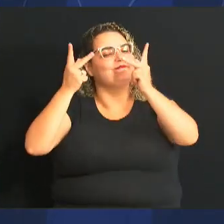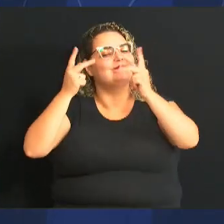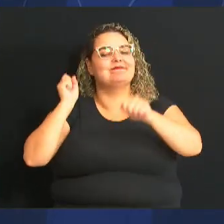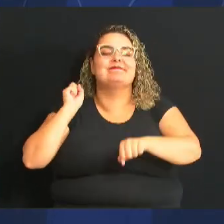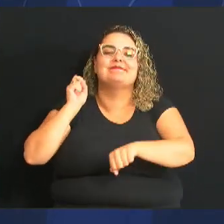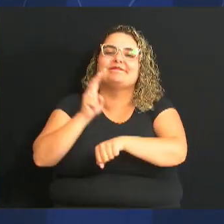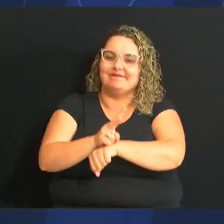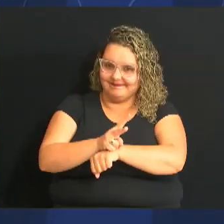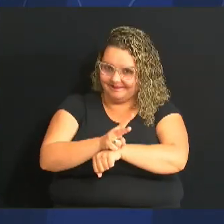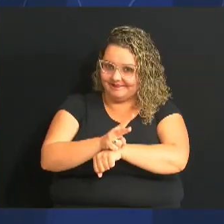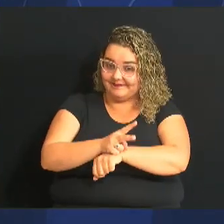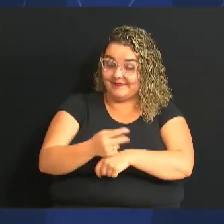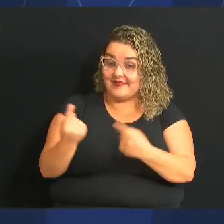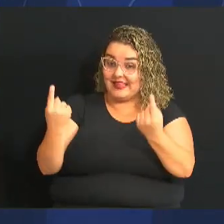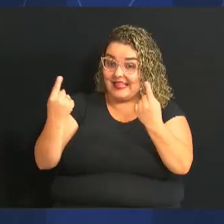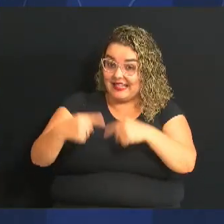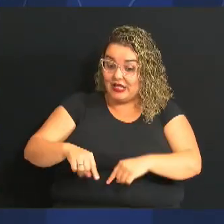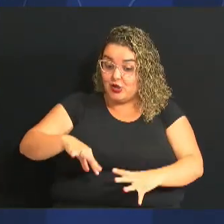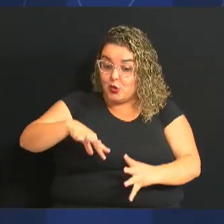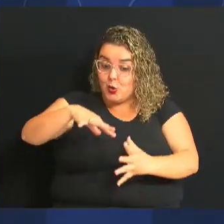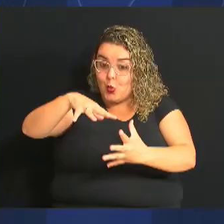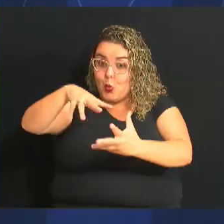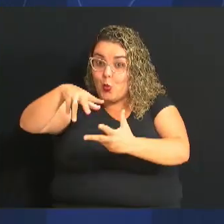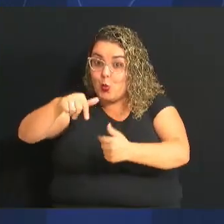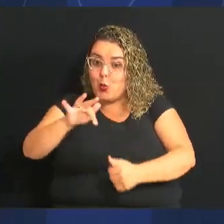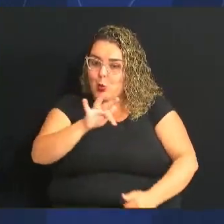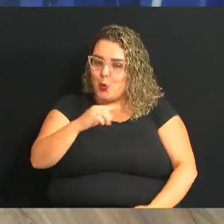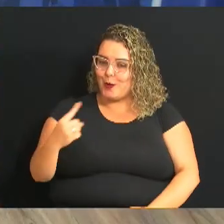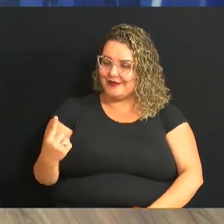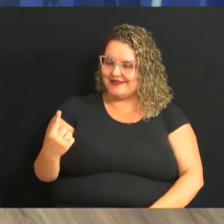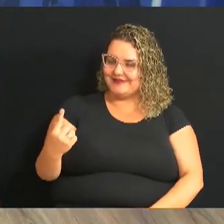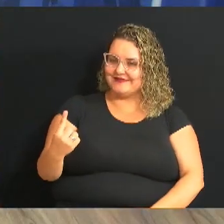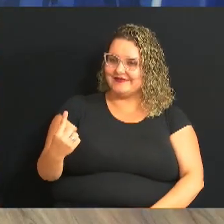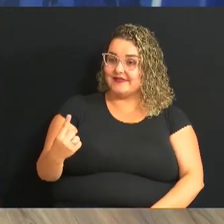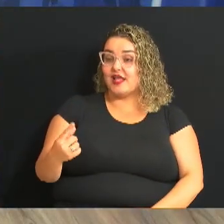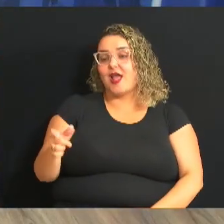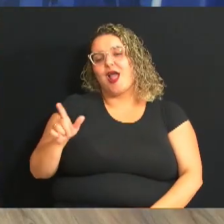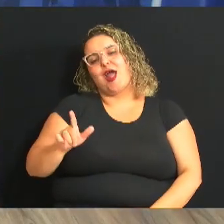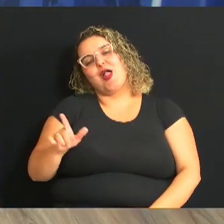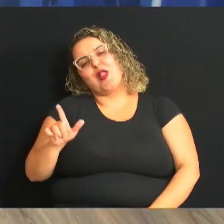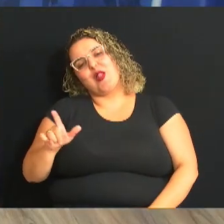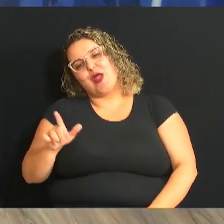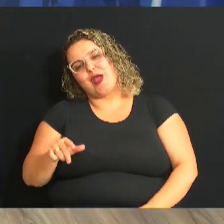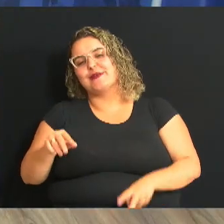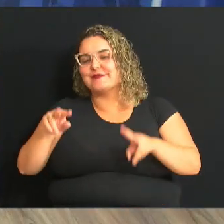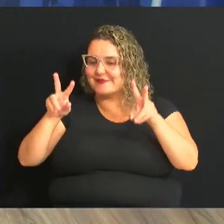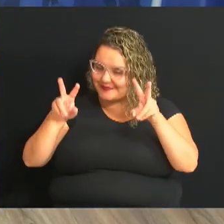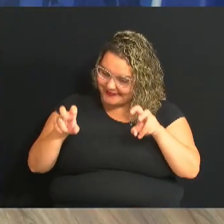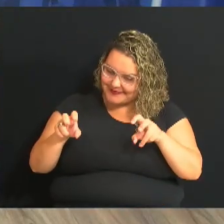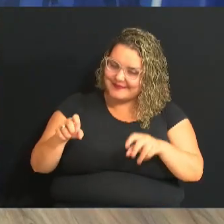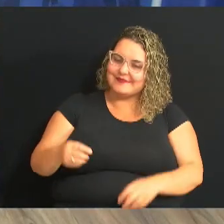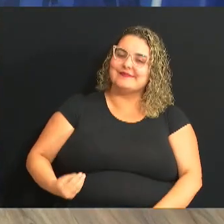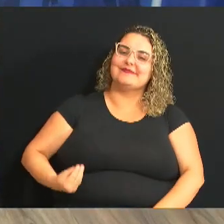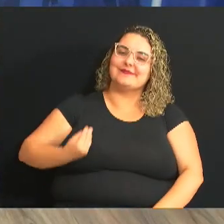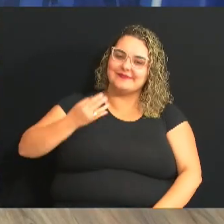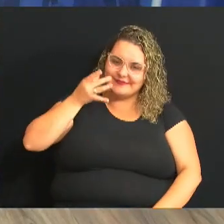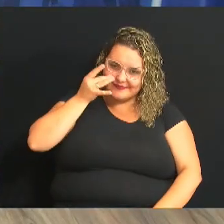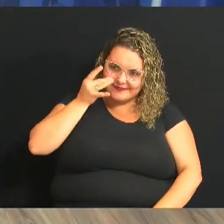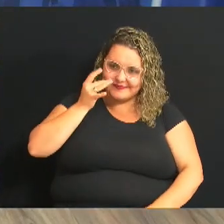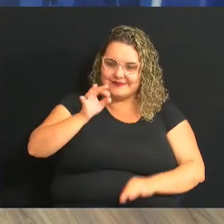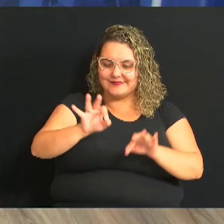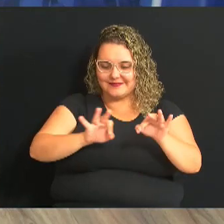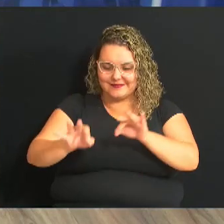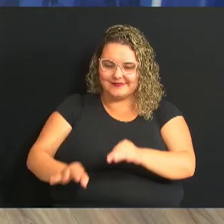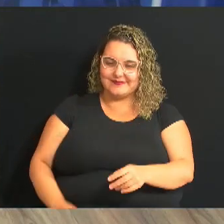em competição mundial da Fórmula 1. E claro que este tema está presente no nosso quadro